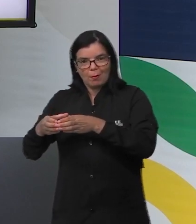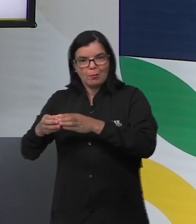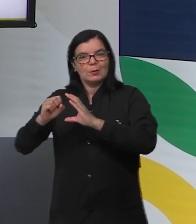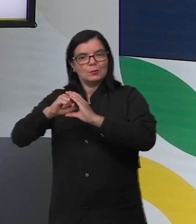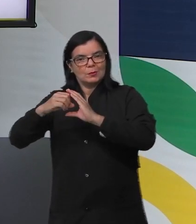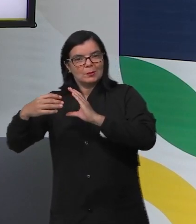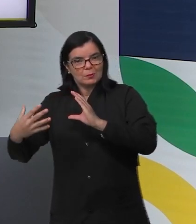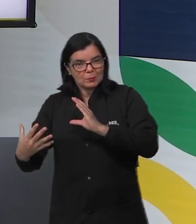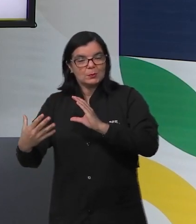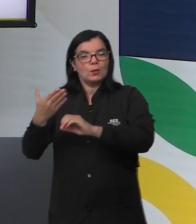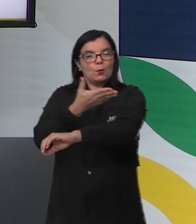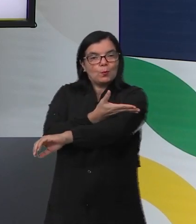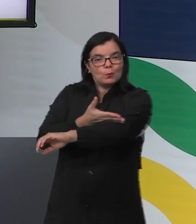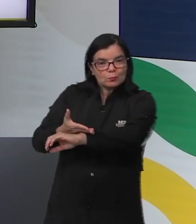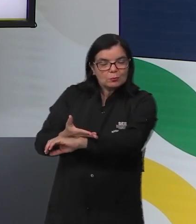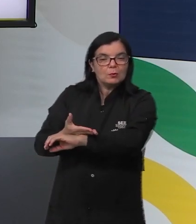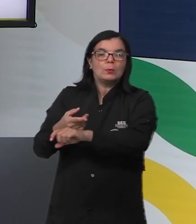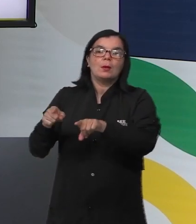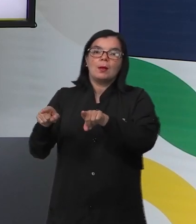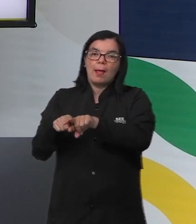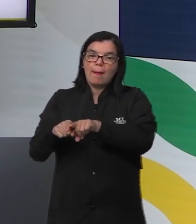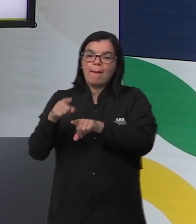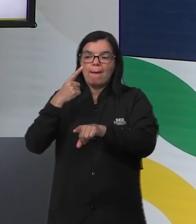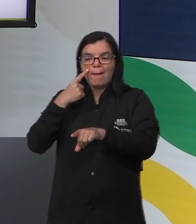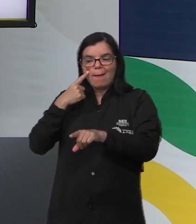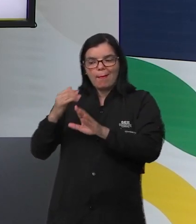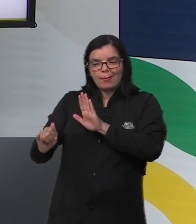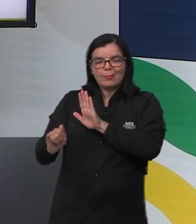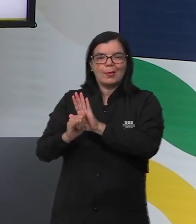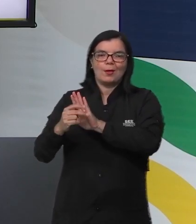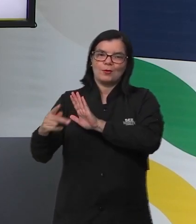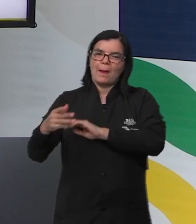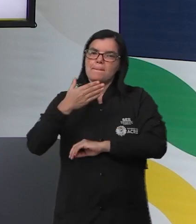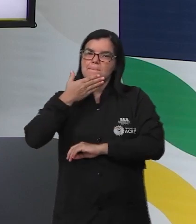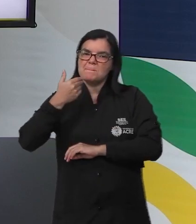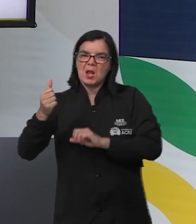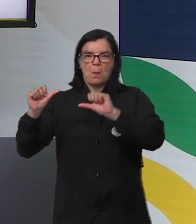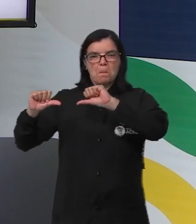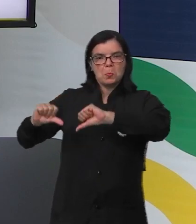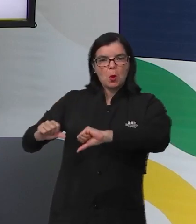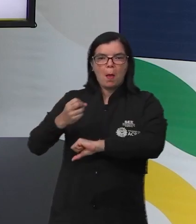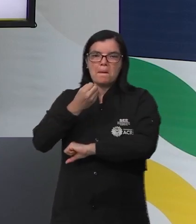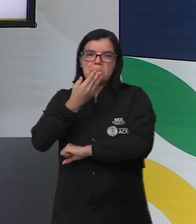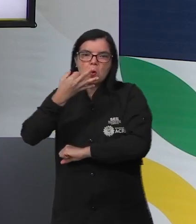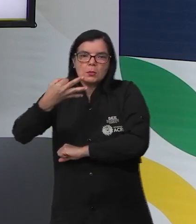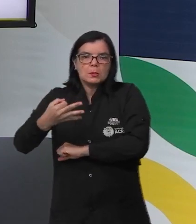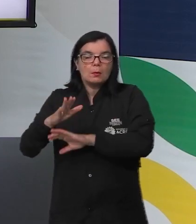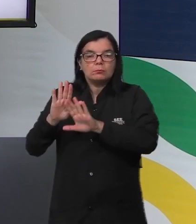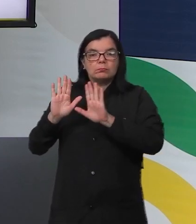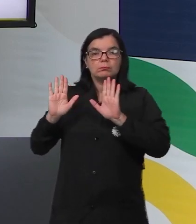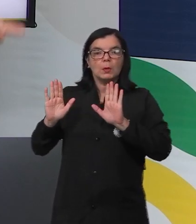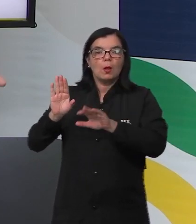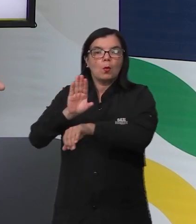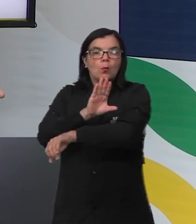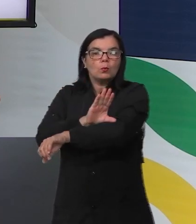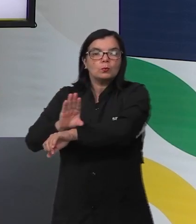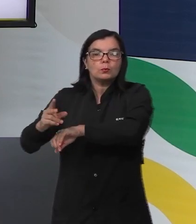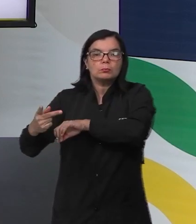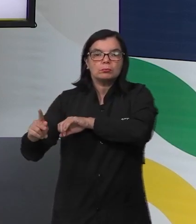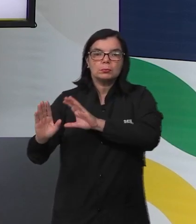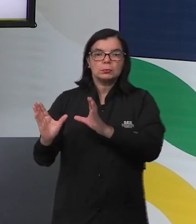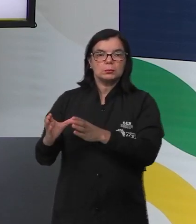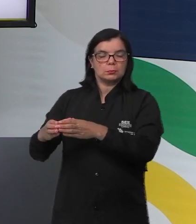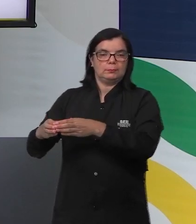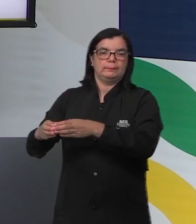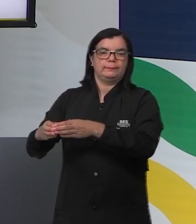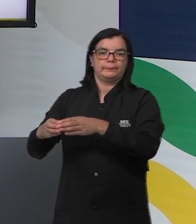hábitos, determinados costumes, e isso é identitário daquilo. Ah, é melhor, é pior, é bom, é certo? É cultural daquela